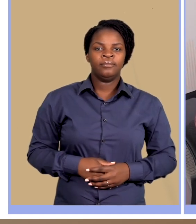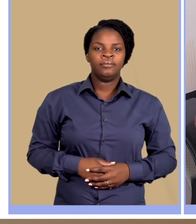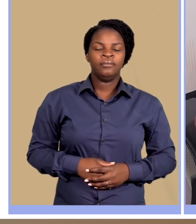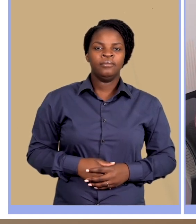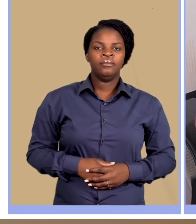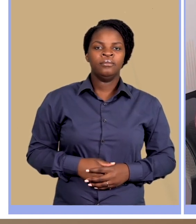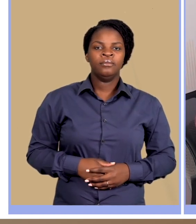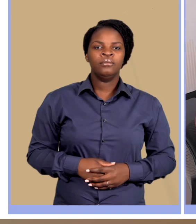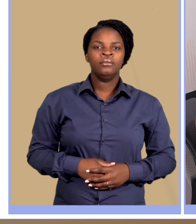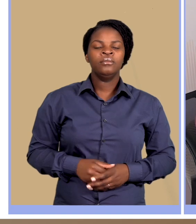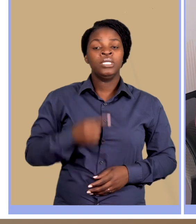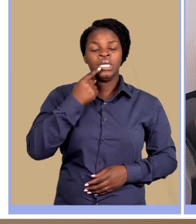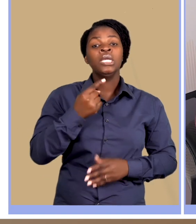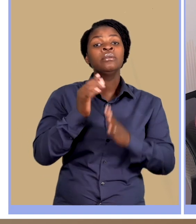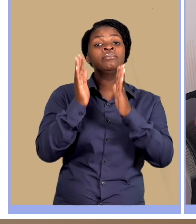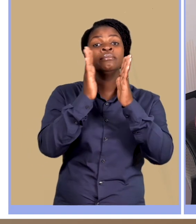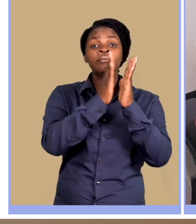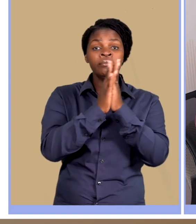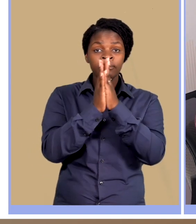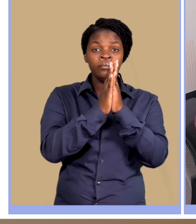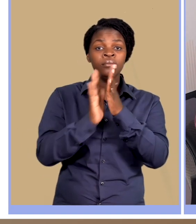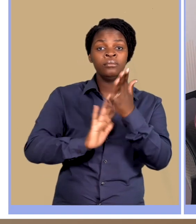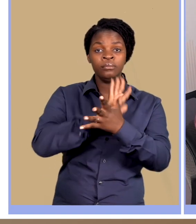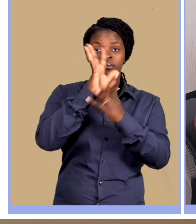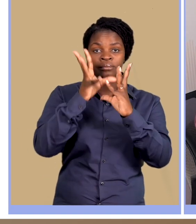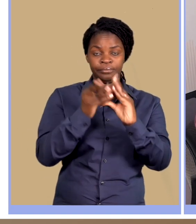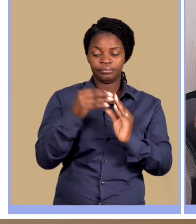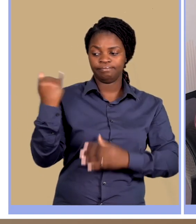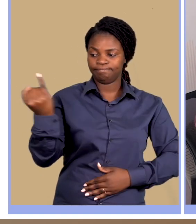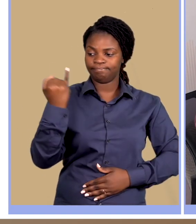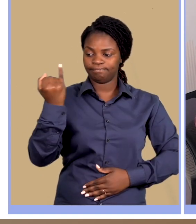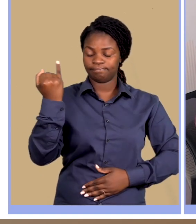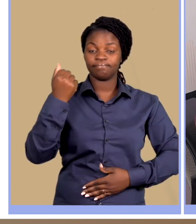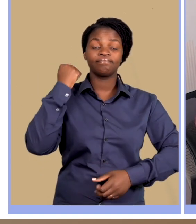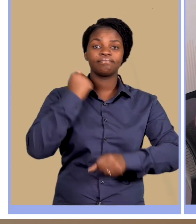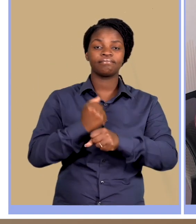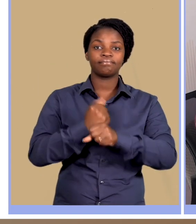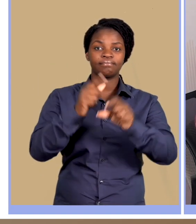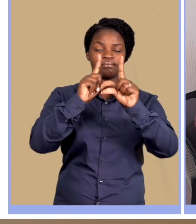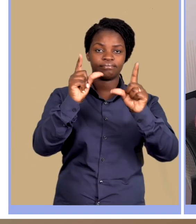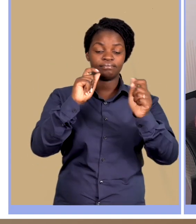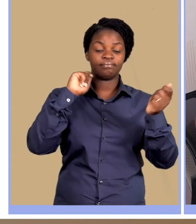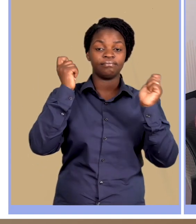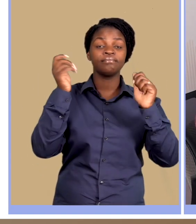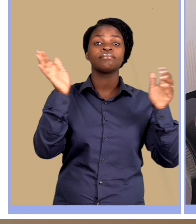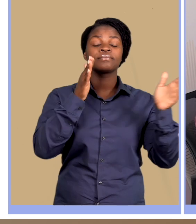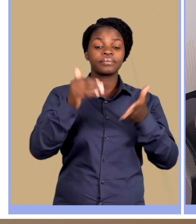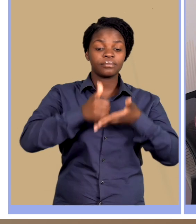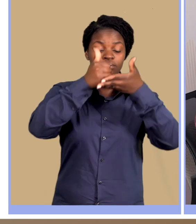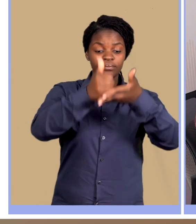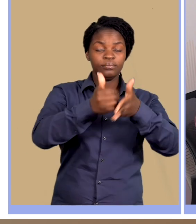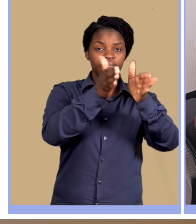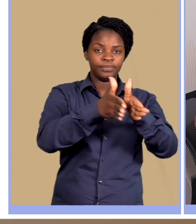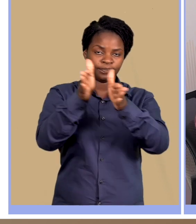uma nota de agradecimento a todas as agências que estão a trabalhar na ação humanitária,